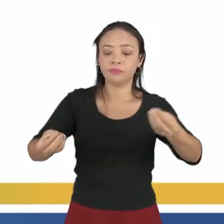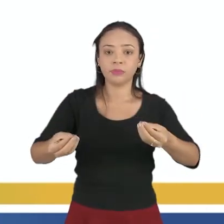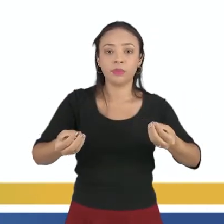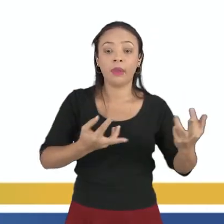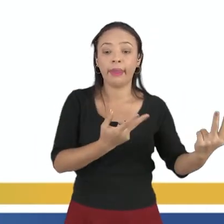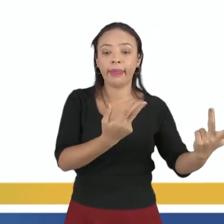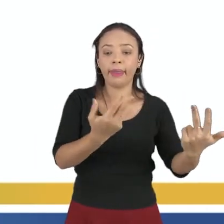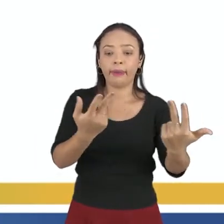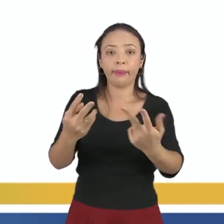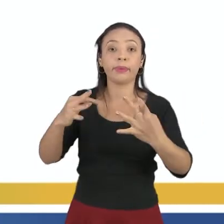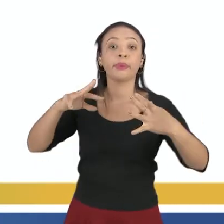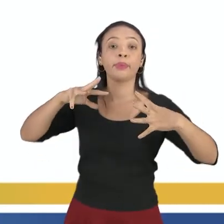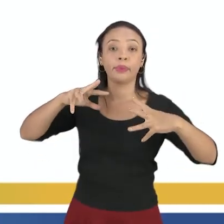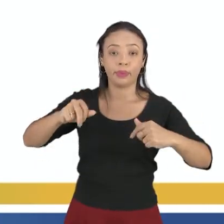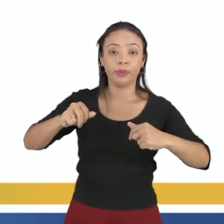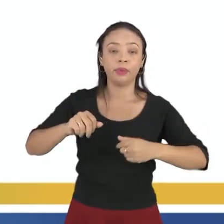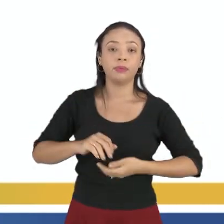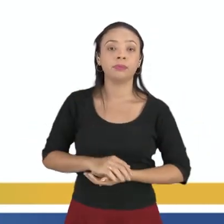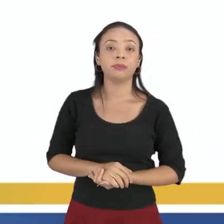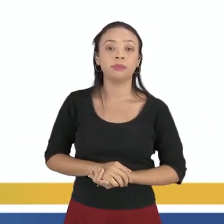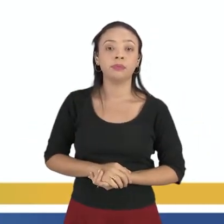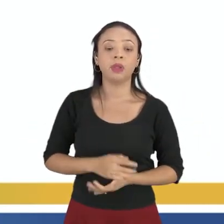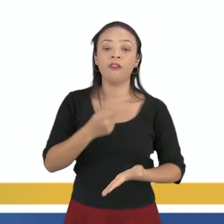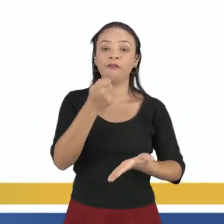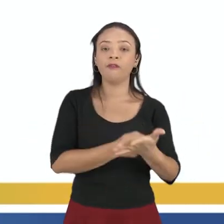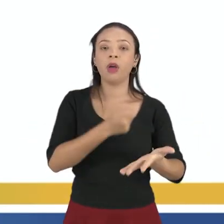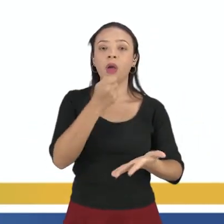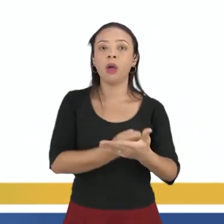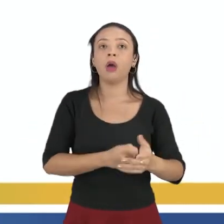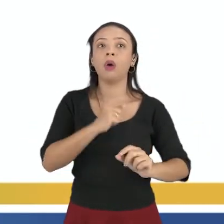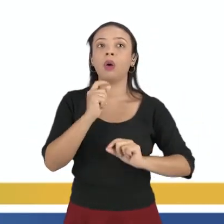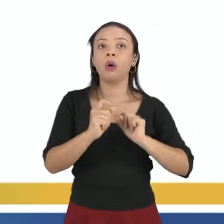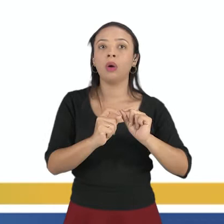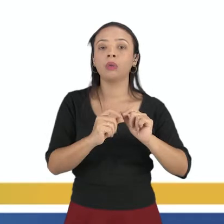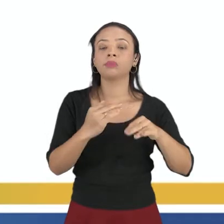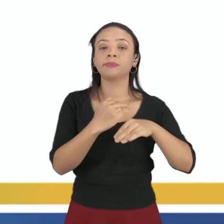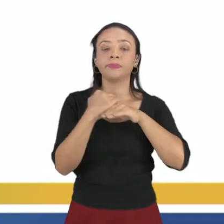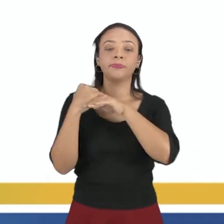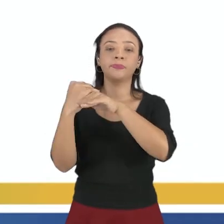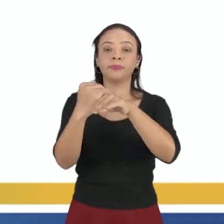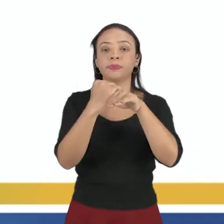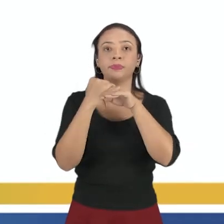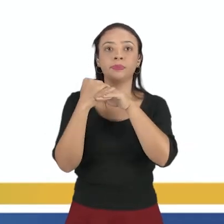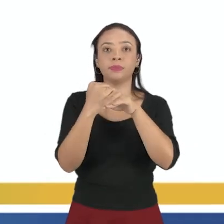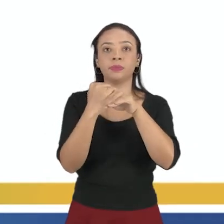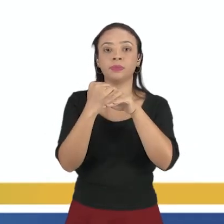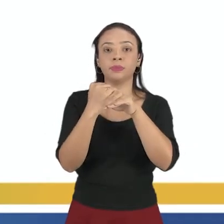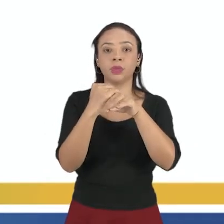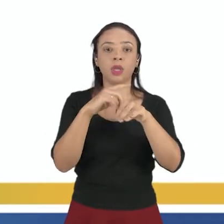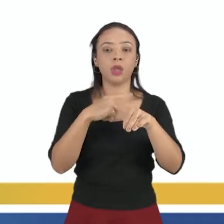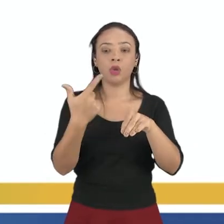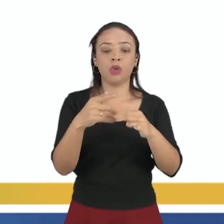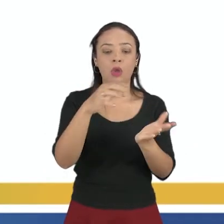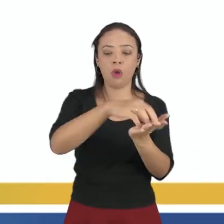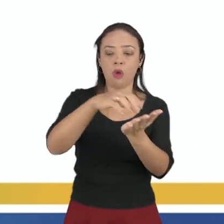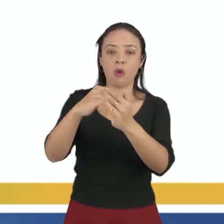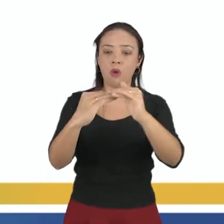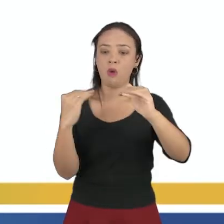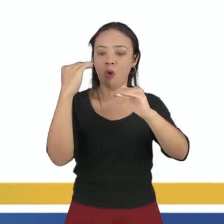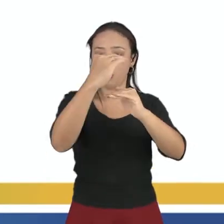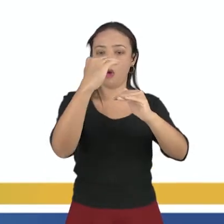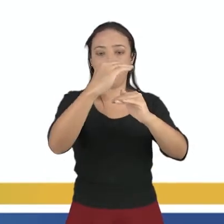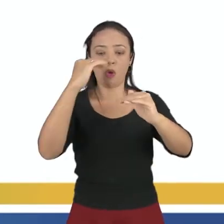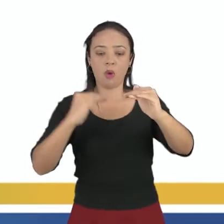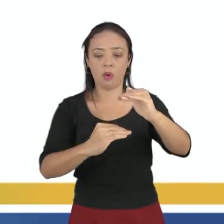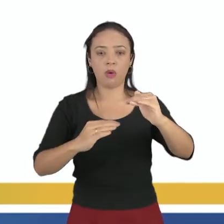igual partes para todo mundo. Ele defende a ideia de igualdades, onde uma classe não vai ter um mais rico e outro mais pobre,